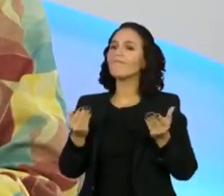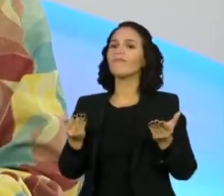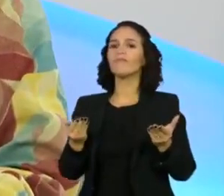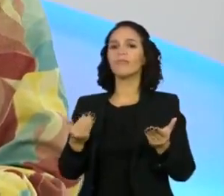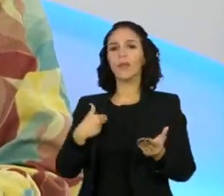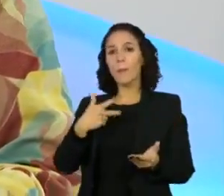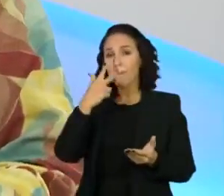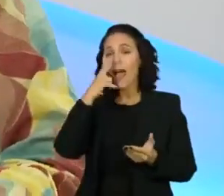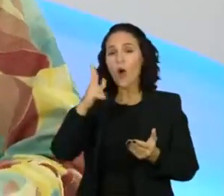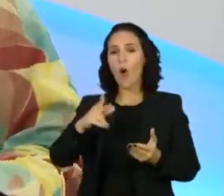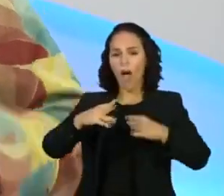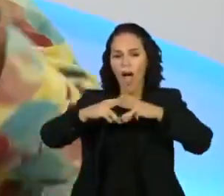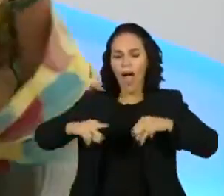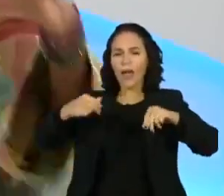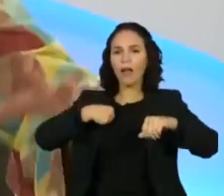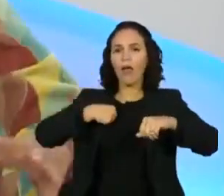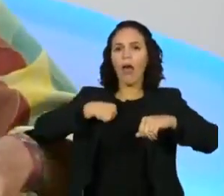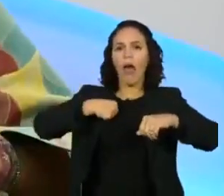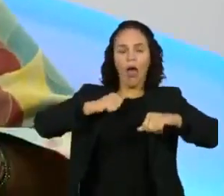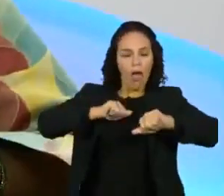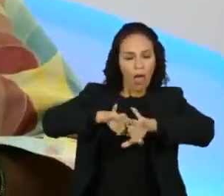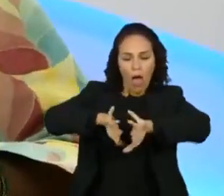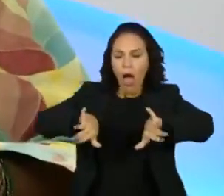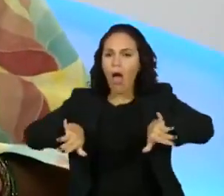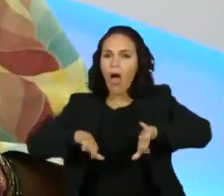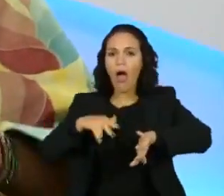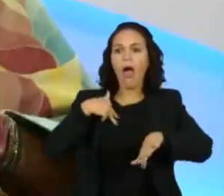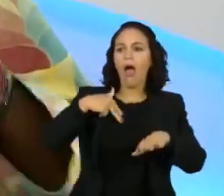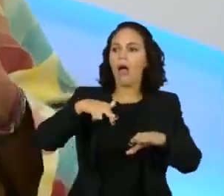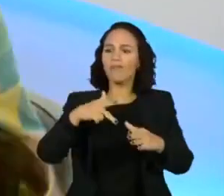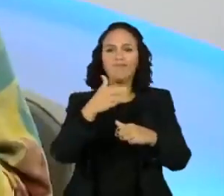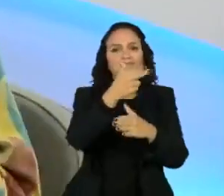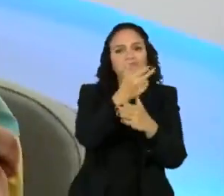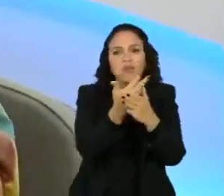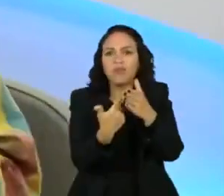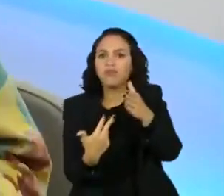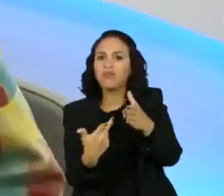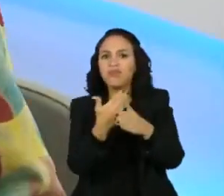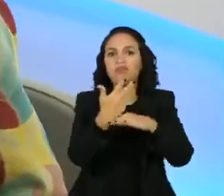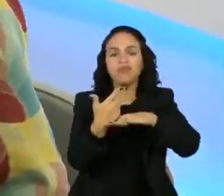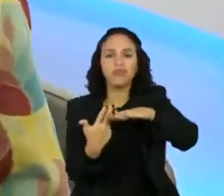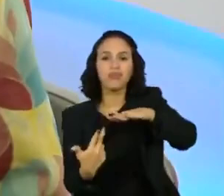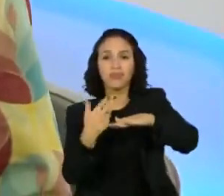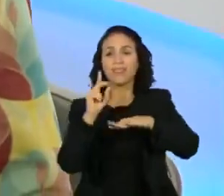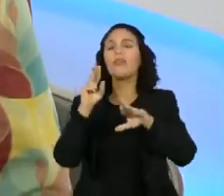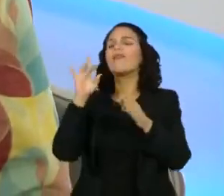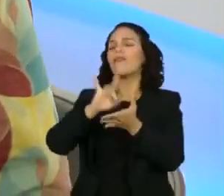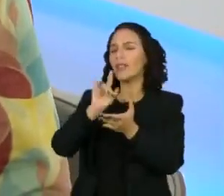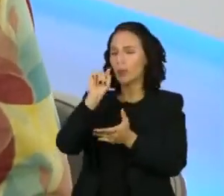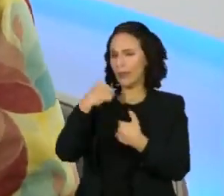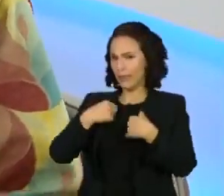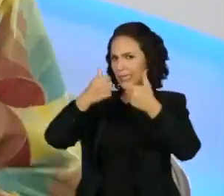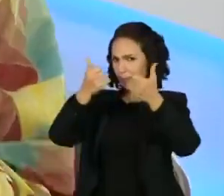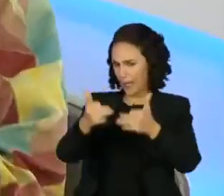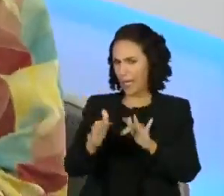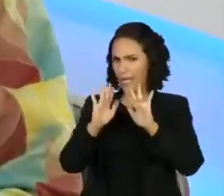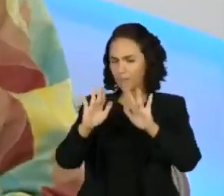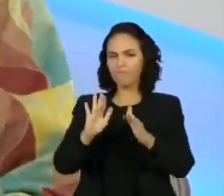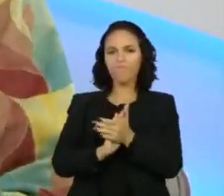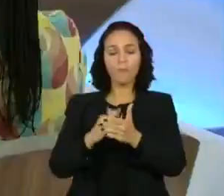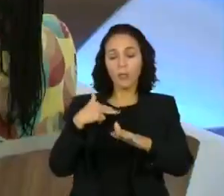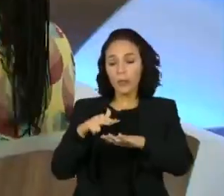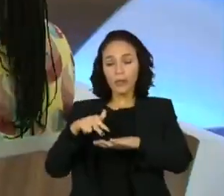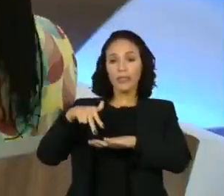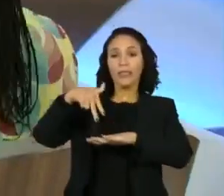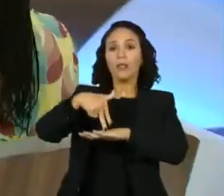numa areia movediça, sabe? Num limbo, assim. Era um... Sabe o que é, Vera? Tinha muita expectativa. Então, o tamanho